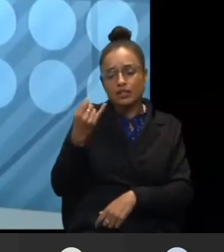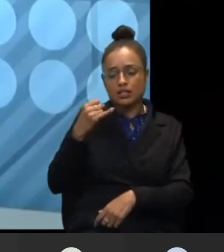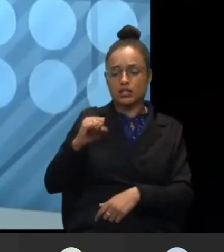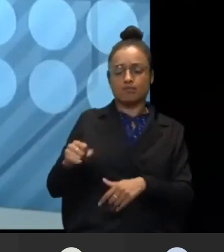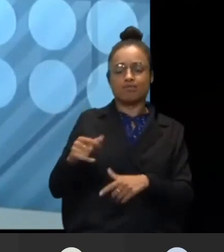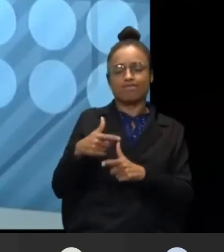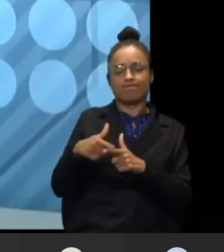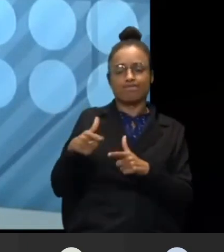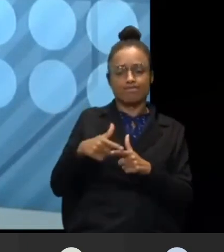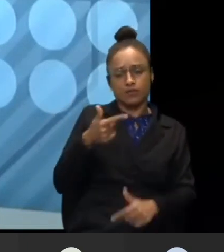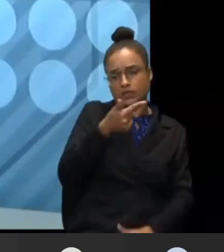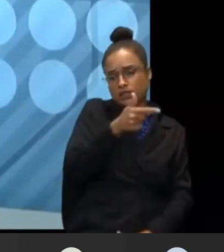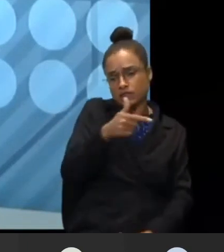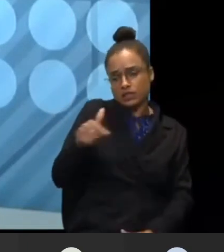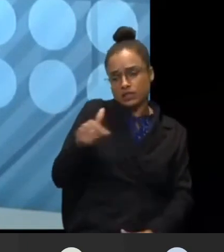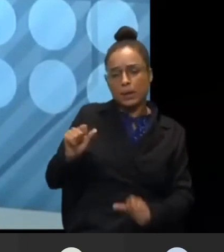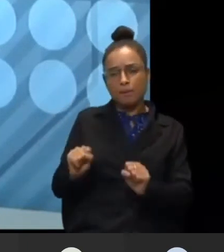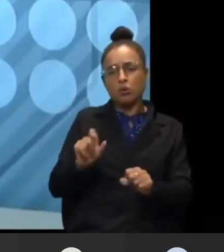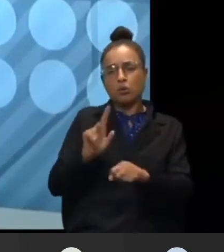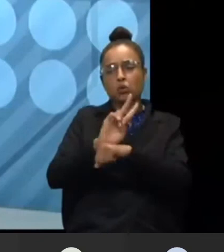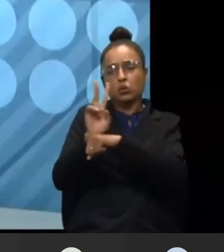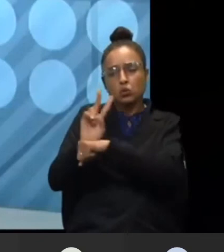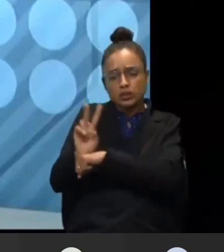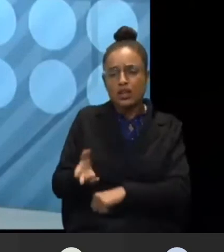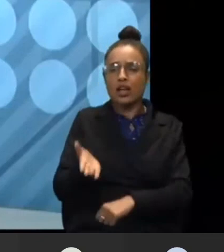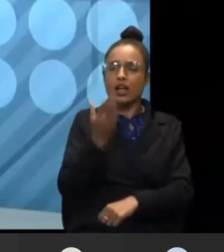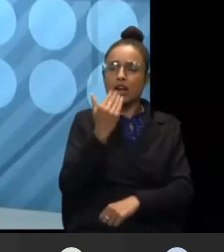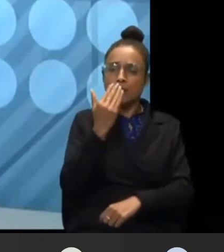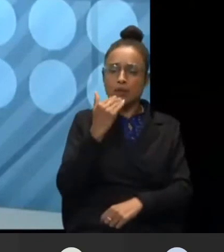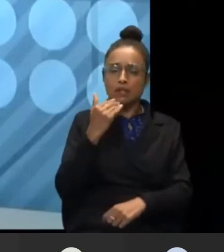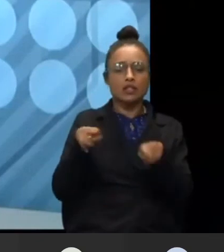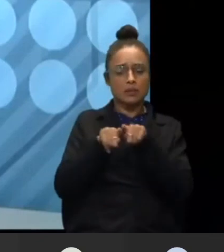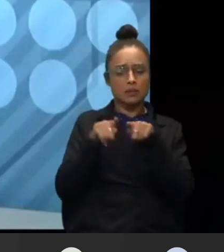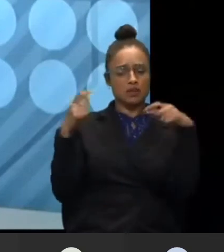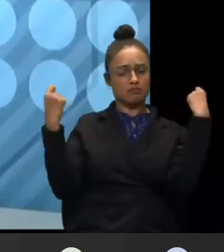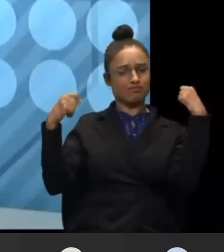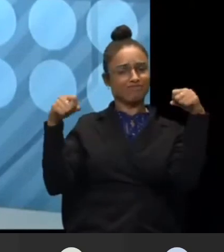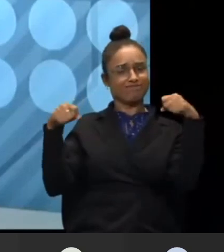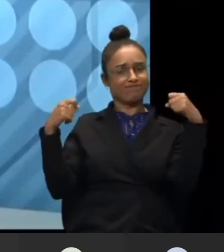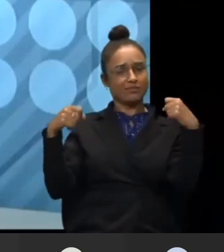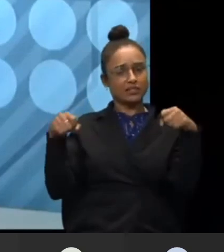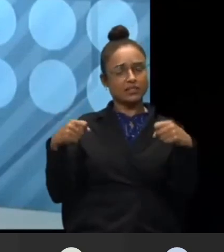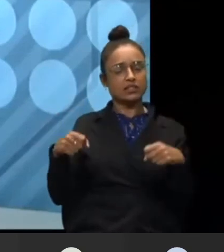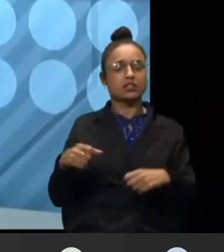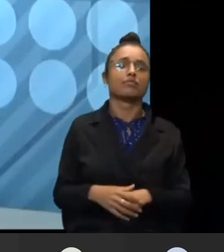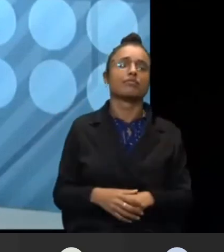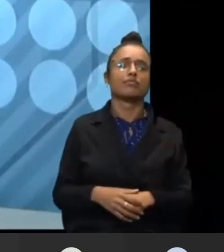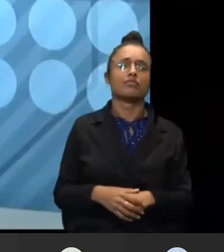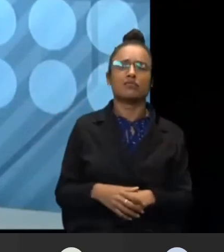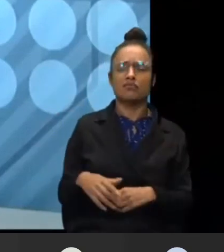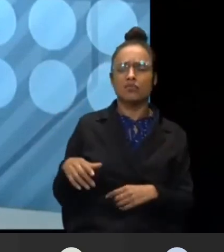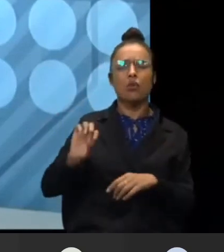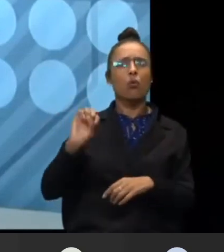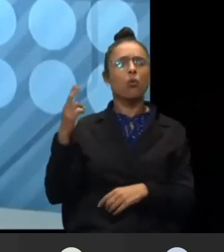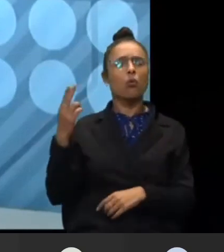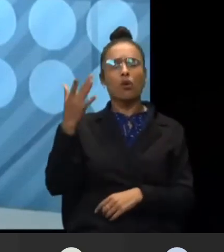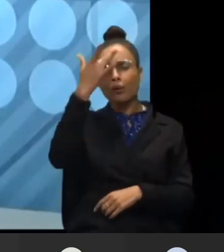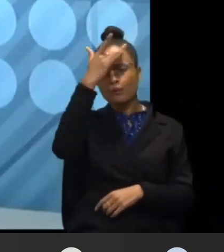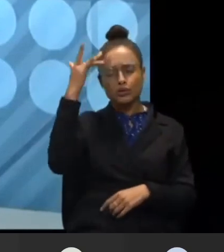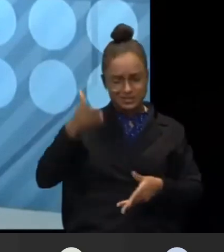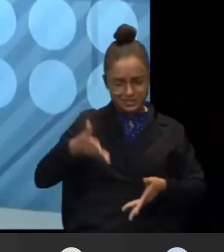Alguns casos pode ser controlado através da alimentação e atividade física, mas muitos casos, devido a problemas genéticos,